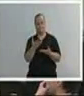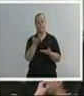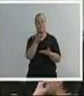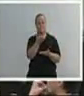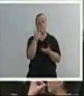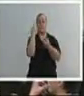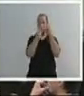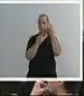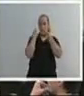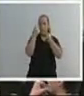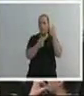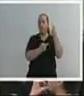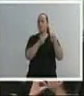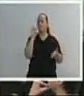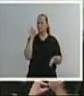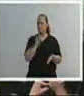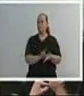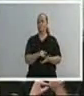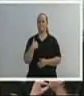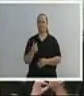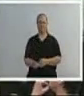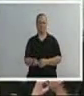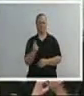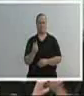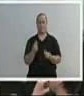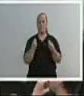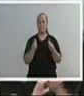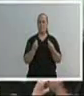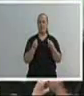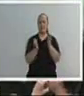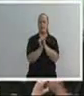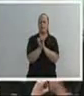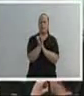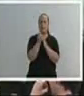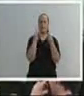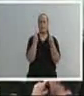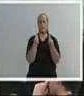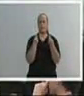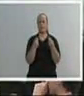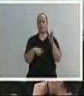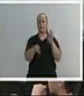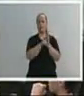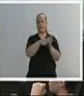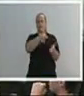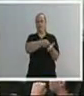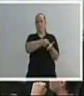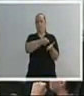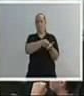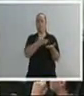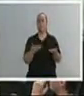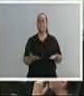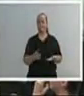preocupação. É um absurdo a burocracia, né, que a legislação exige. Inclusive, eu tenho um